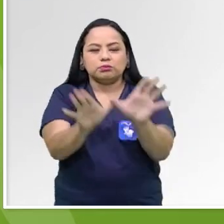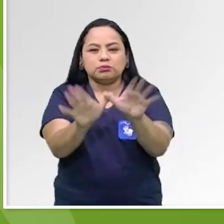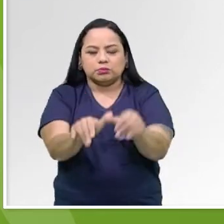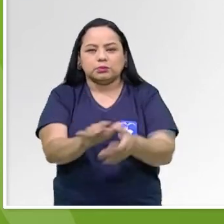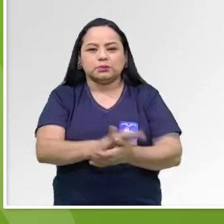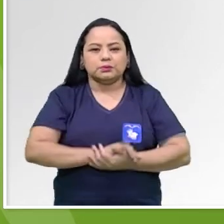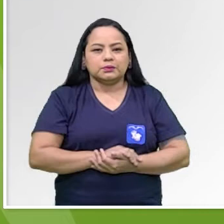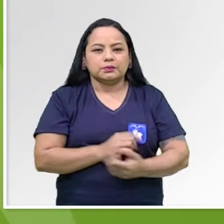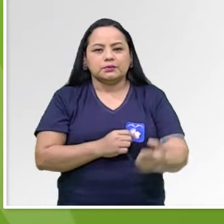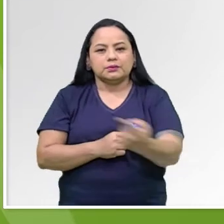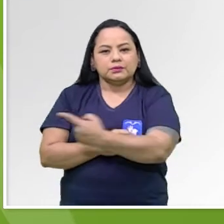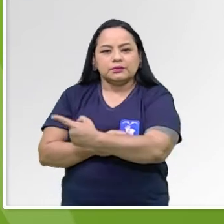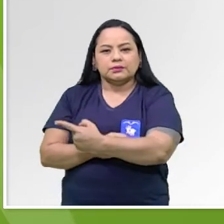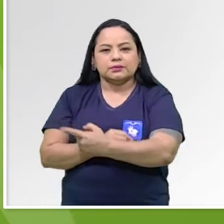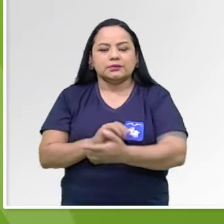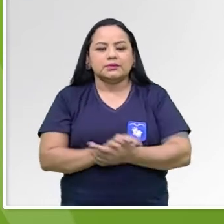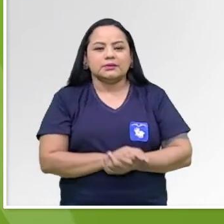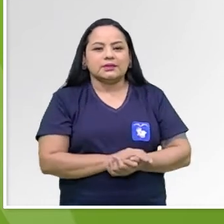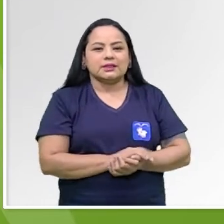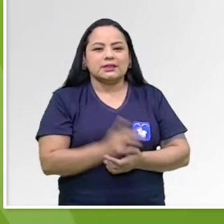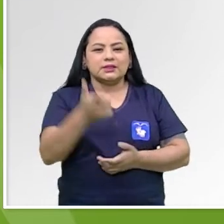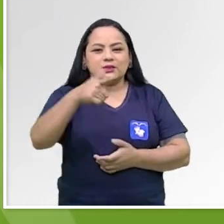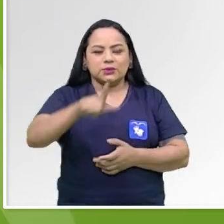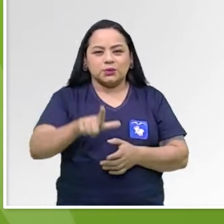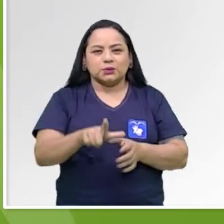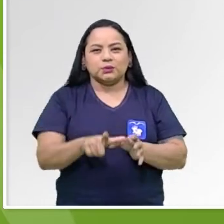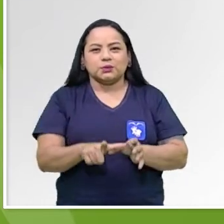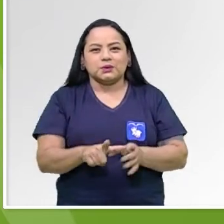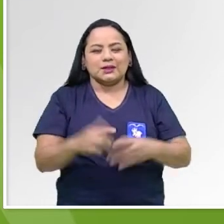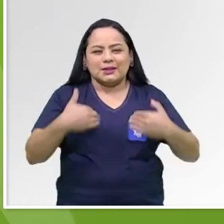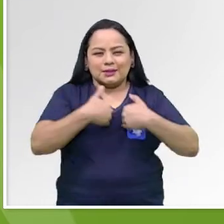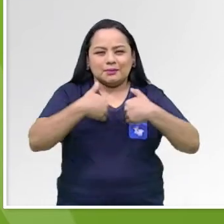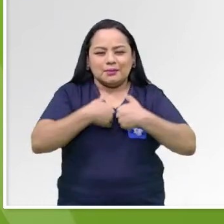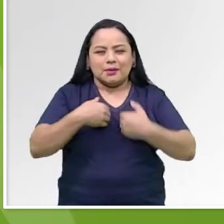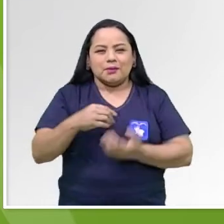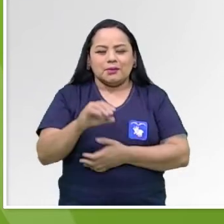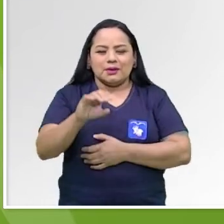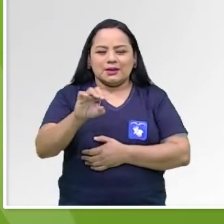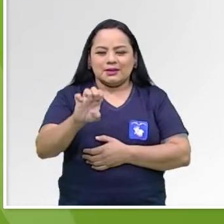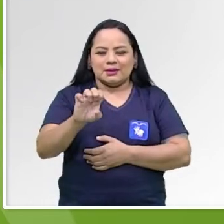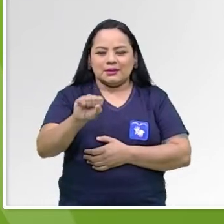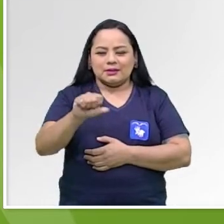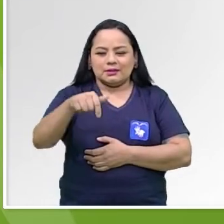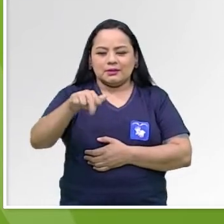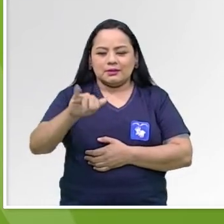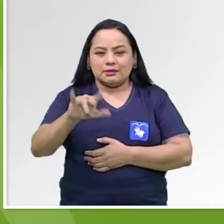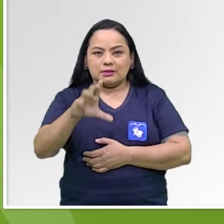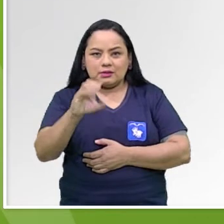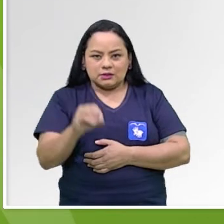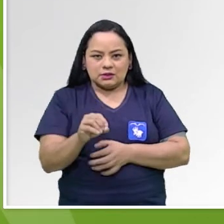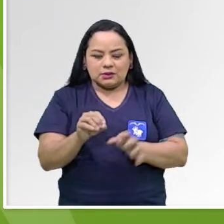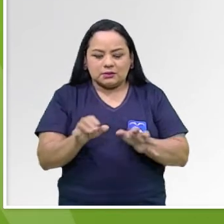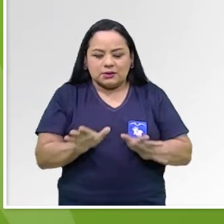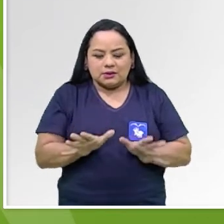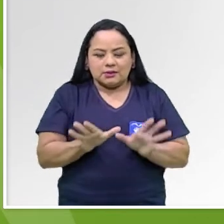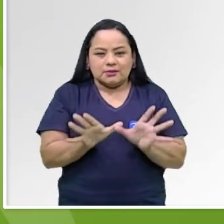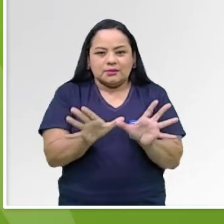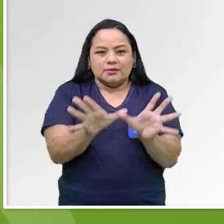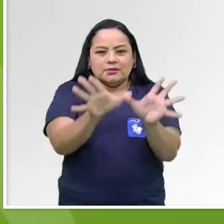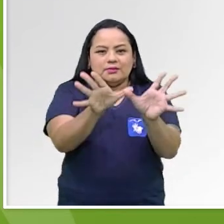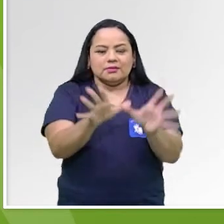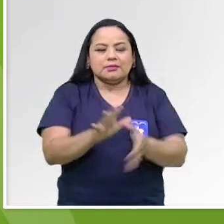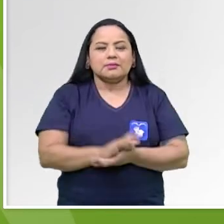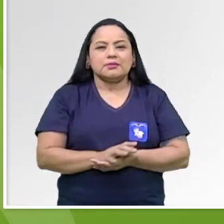no caso desse esquilo, ele consegue planar, então ele salta de uma árvore para outra, e aí o que acontece? Ele